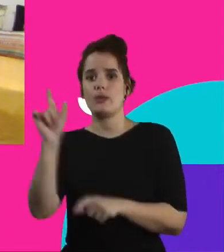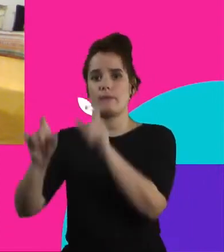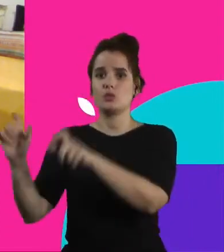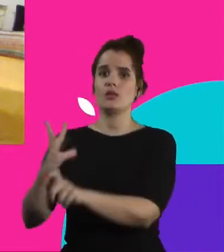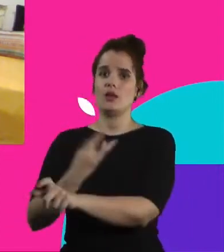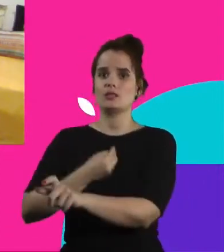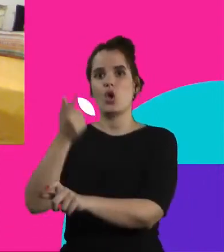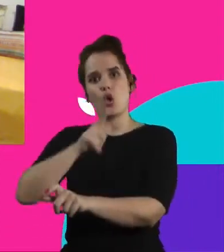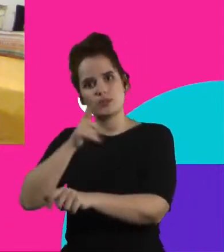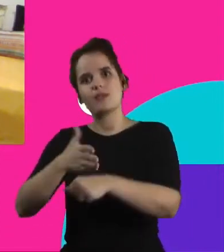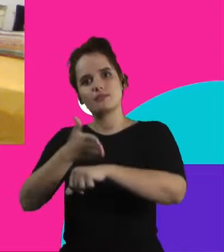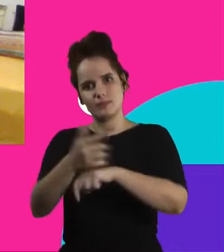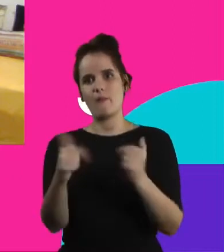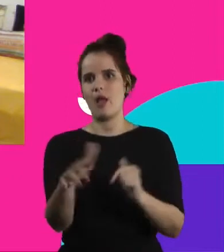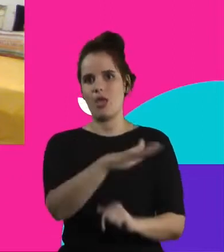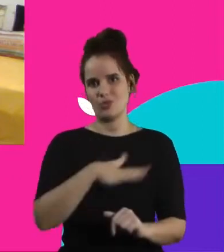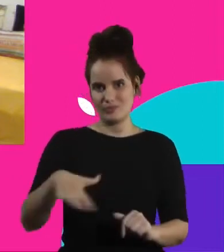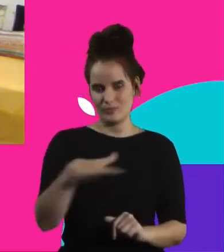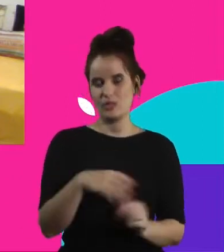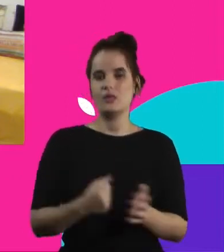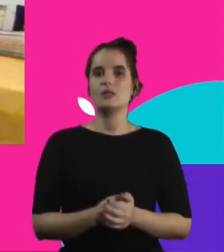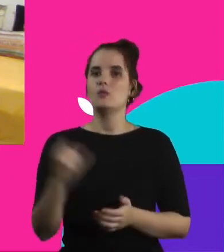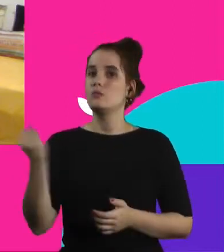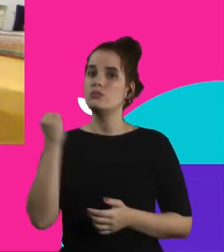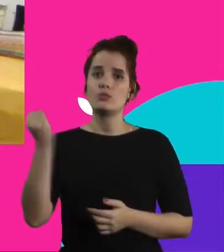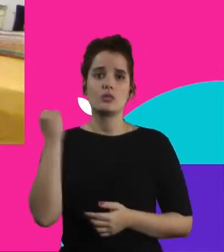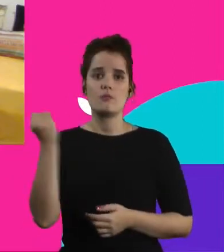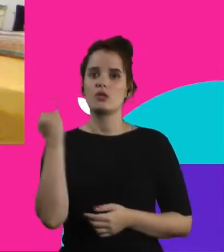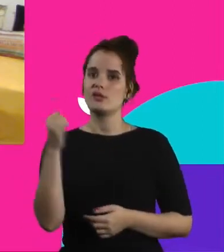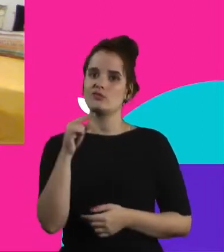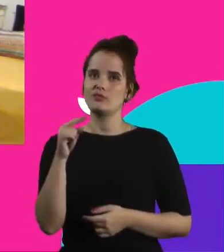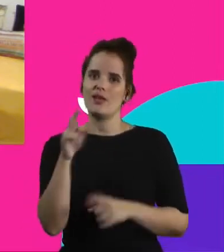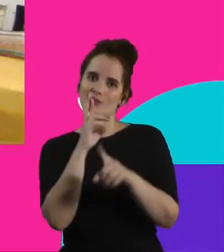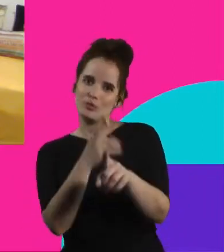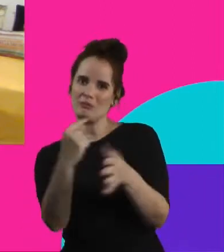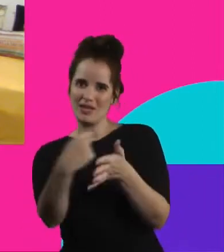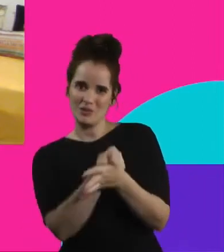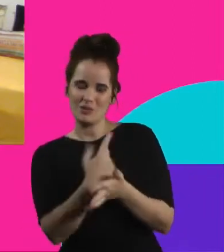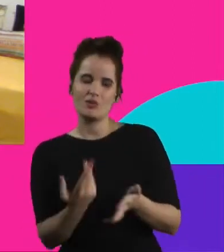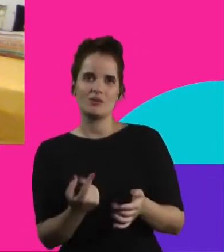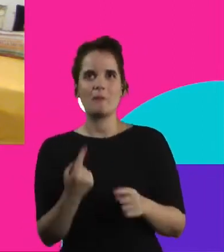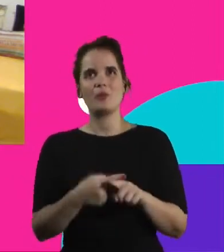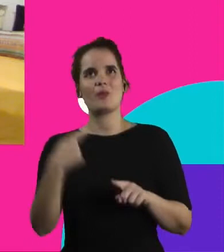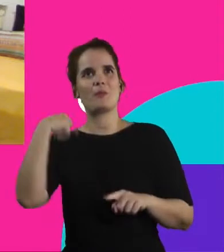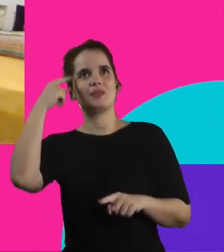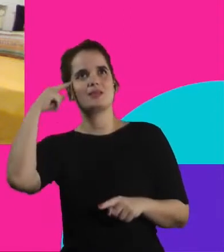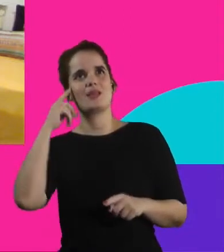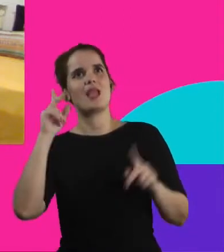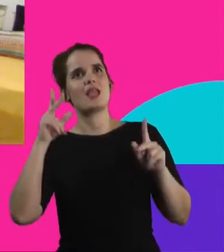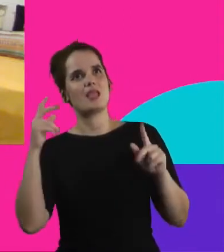mercado de trabalho, né? E é o importante, né, que eu respondendo a sua pergunta, por que é importante a